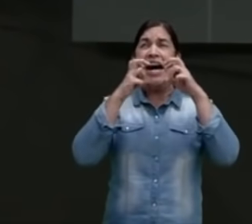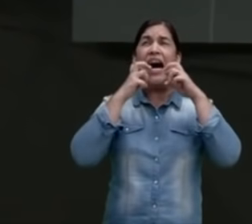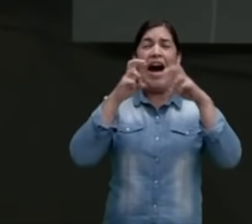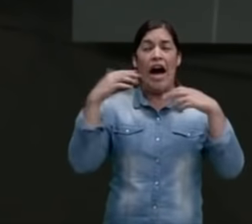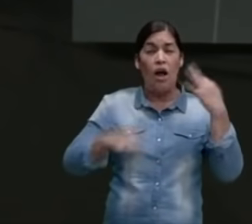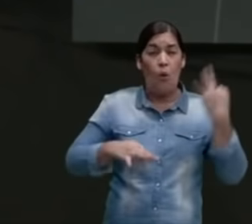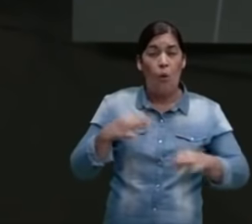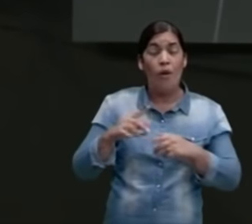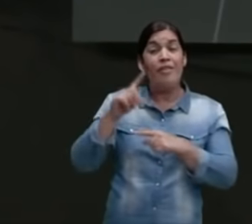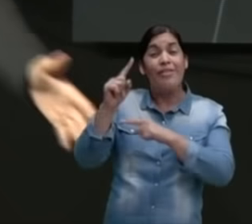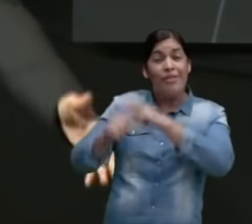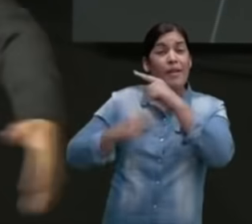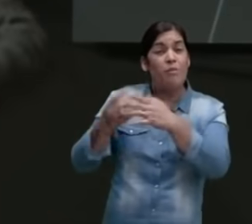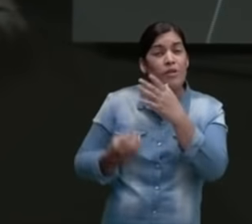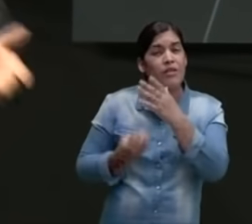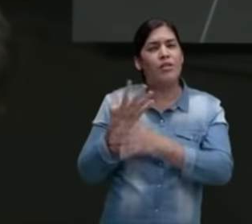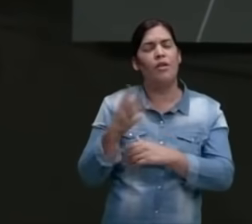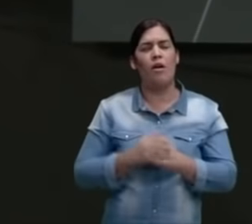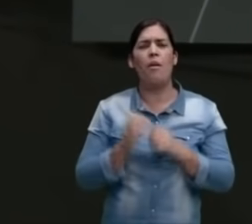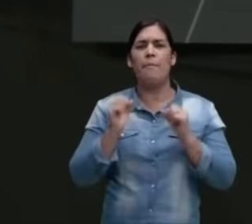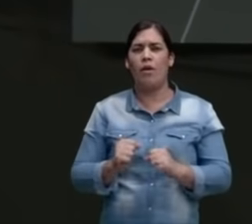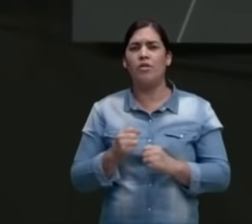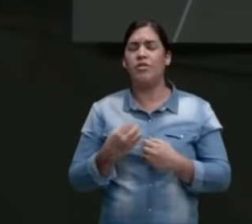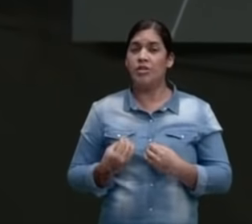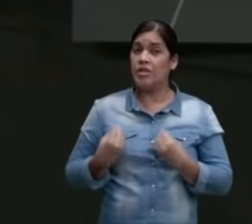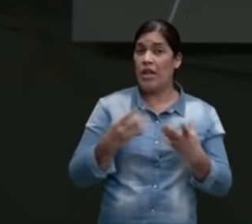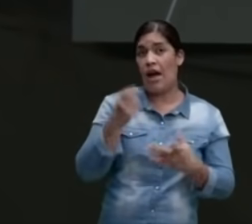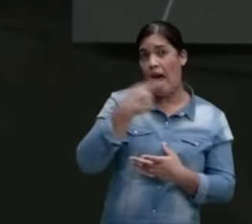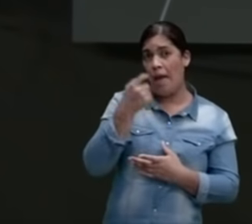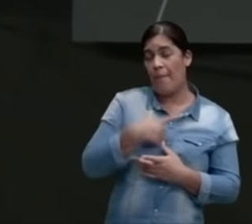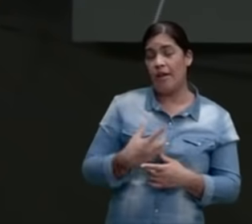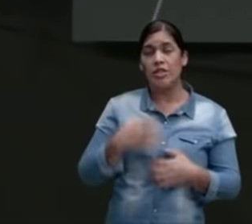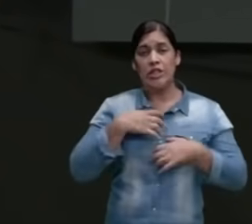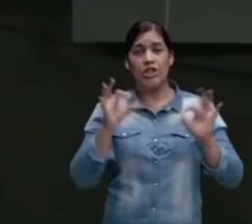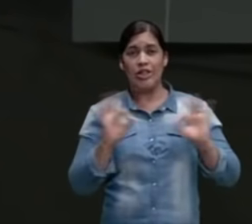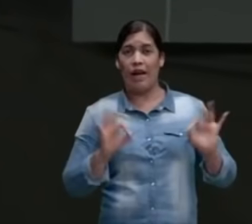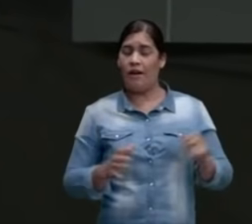que eles foram descobrir que pode embriagar a pessoa para ela dormir. Mas olha como que